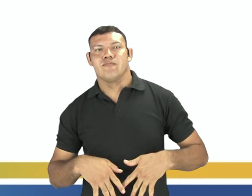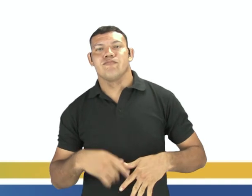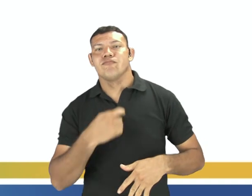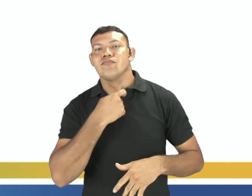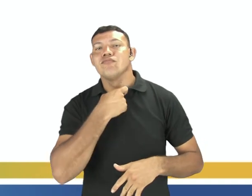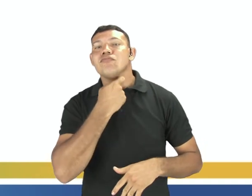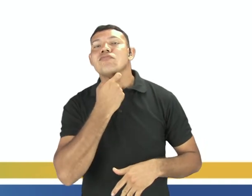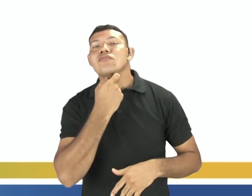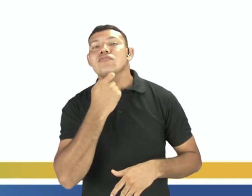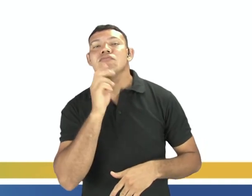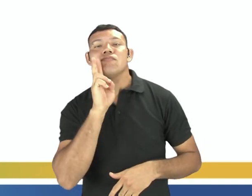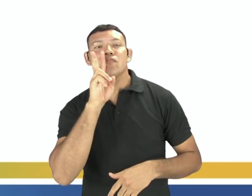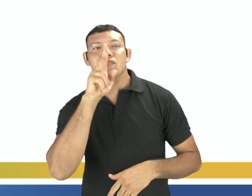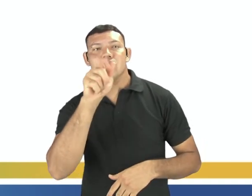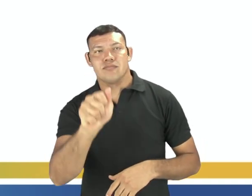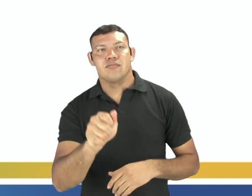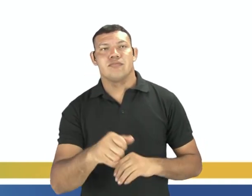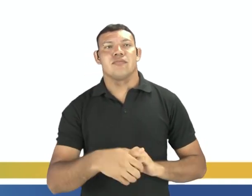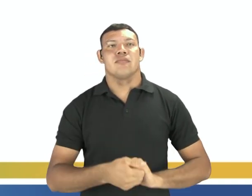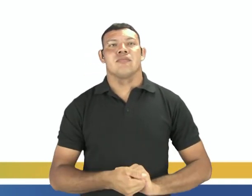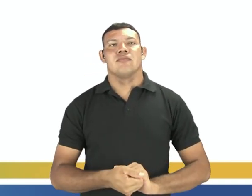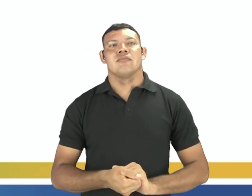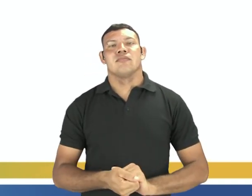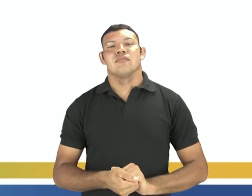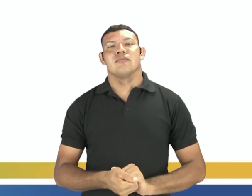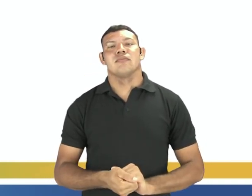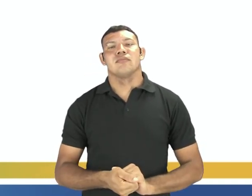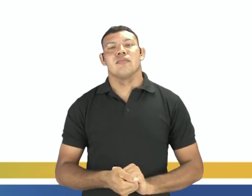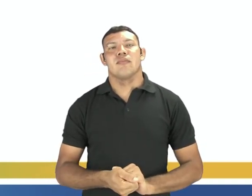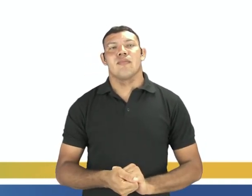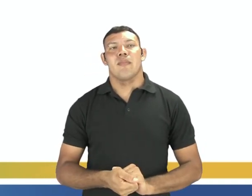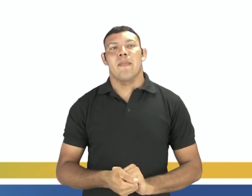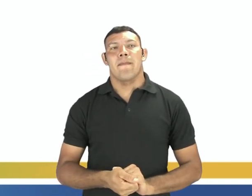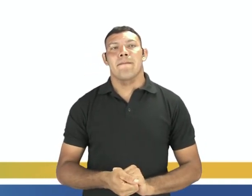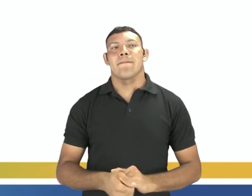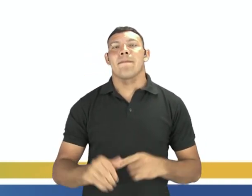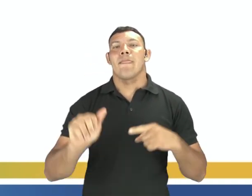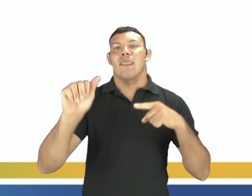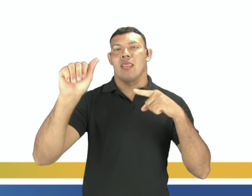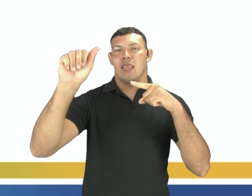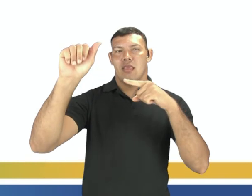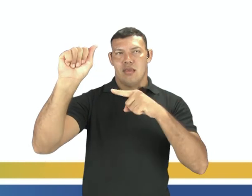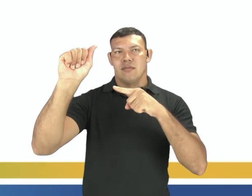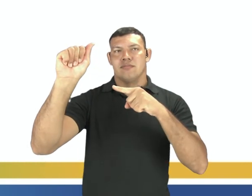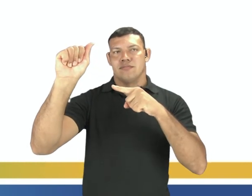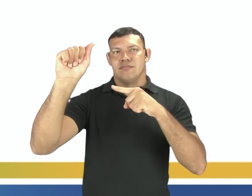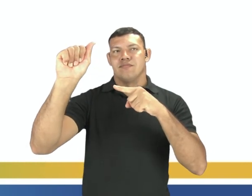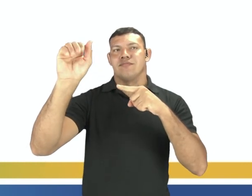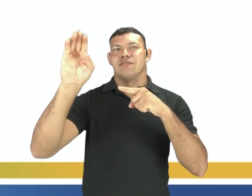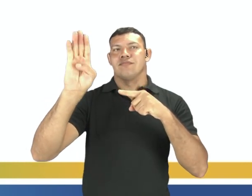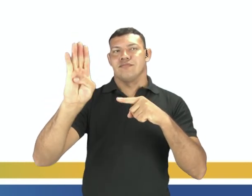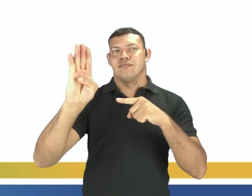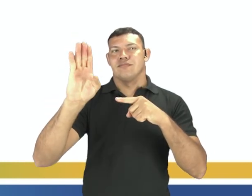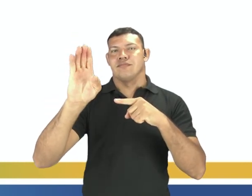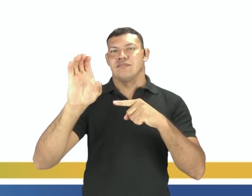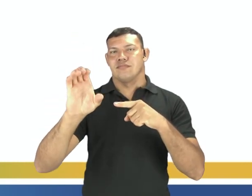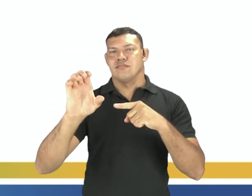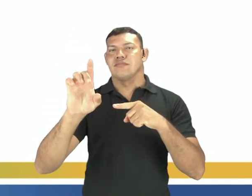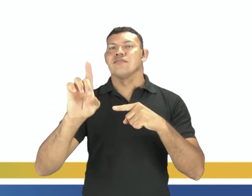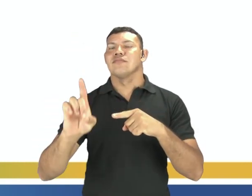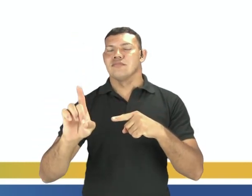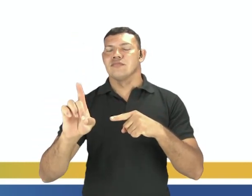Então, se você falou crescimento e pronunciamento e aumento do peso, é uma transformação que ocorre nas